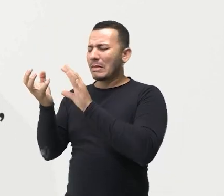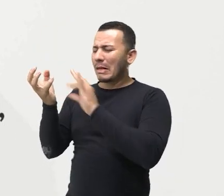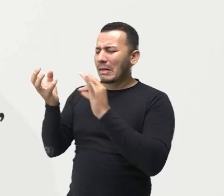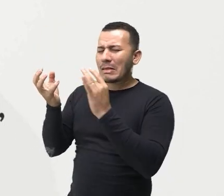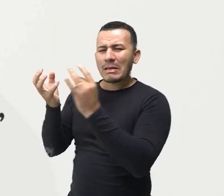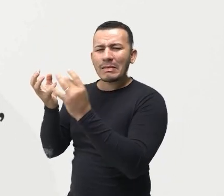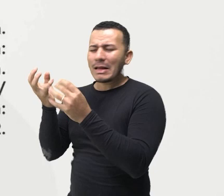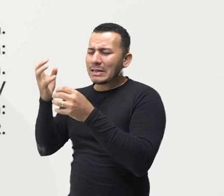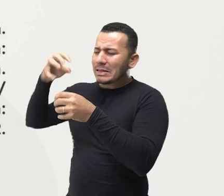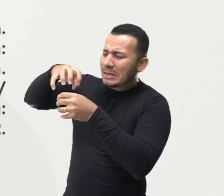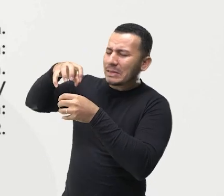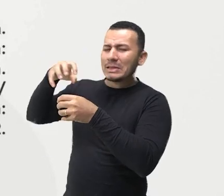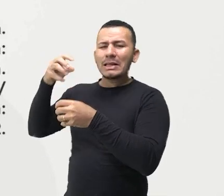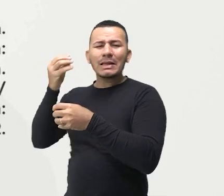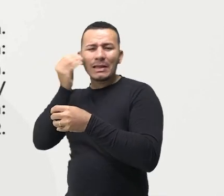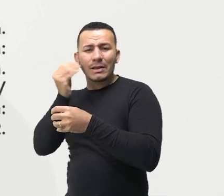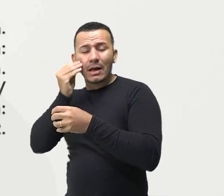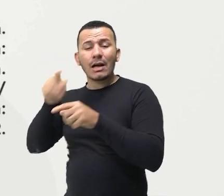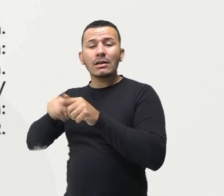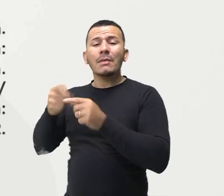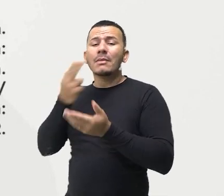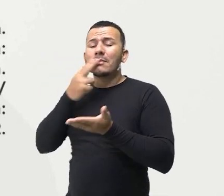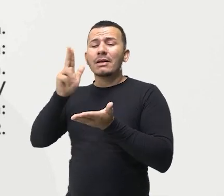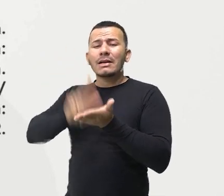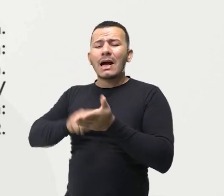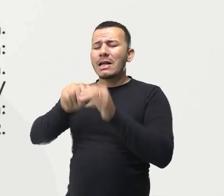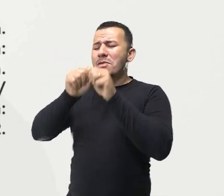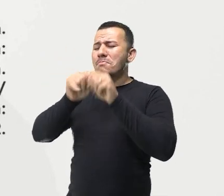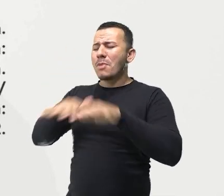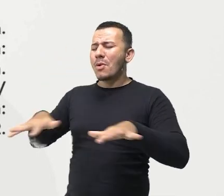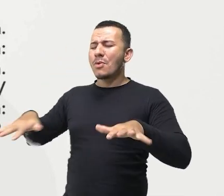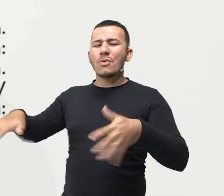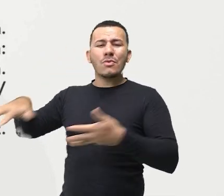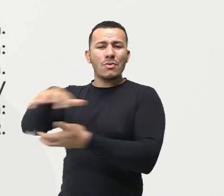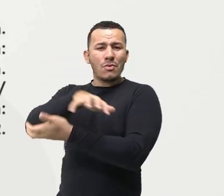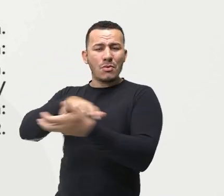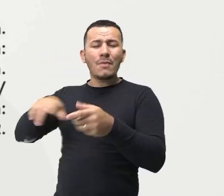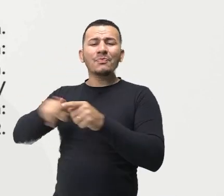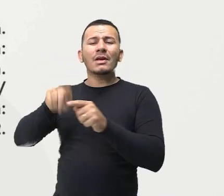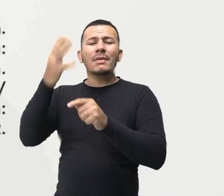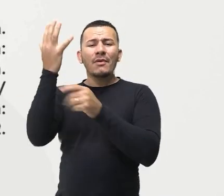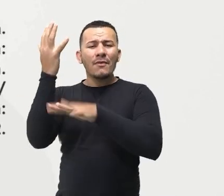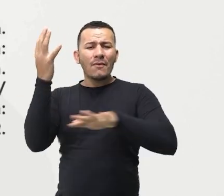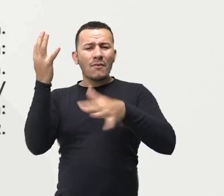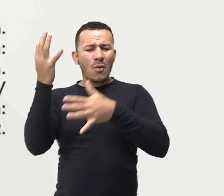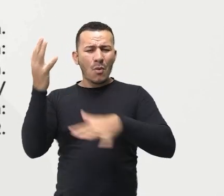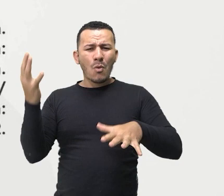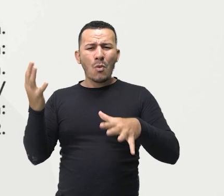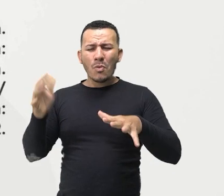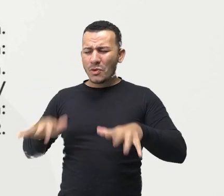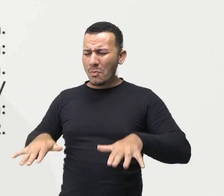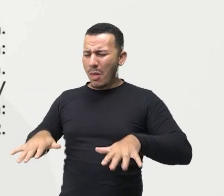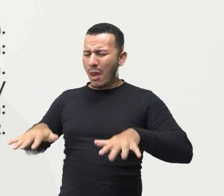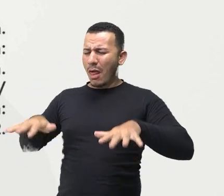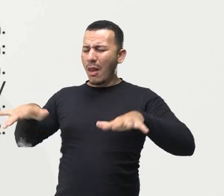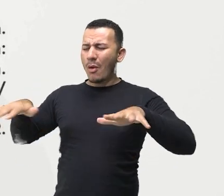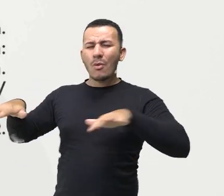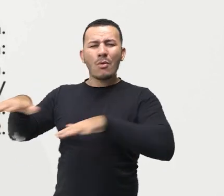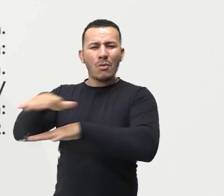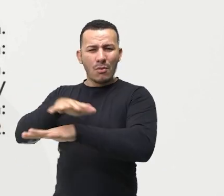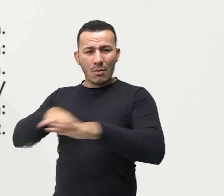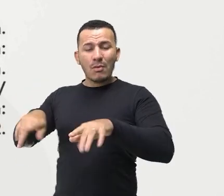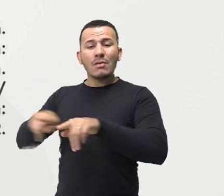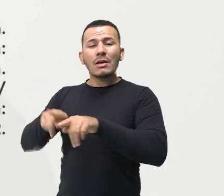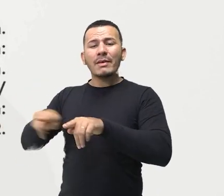cartas espalhadas, certo? Observem folhas, pétalas, e olha só como elas estão secas,